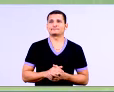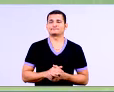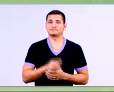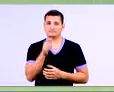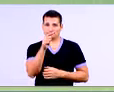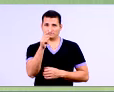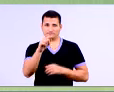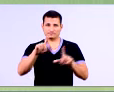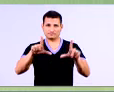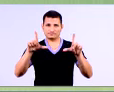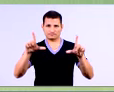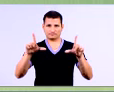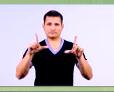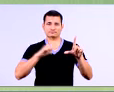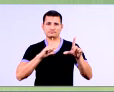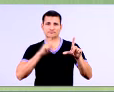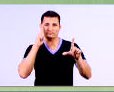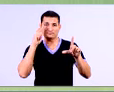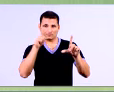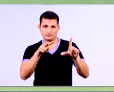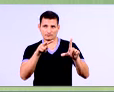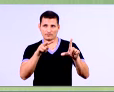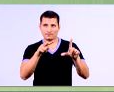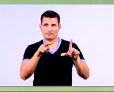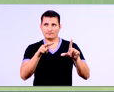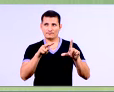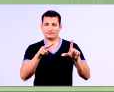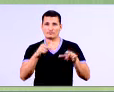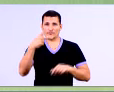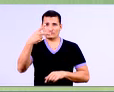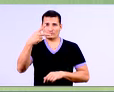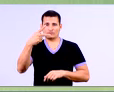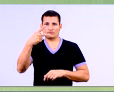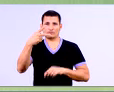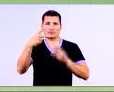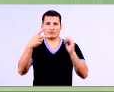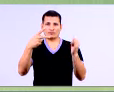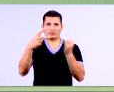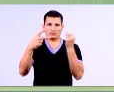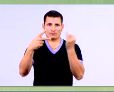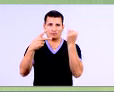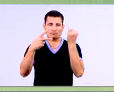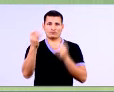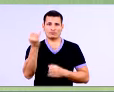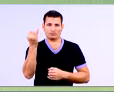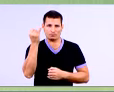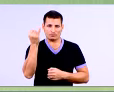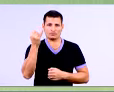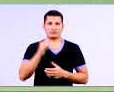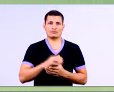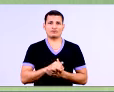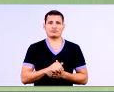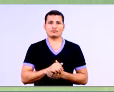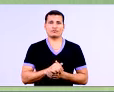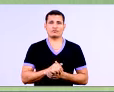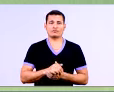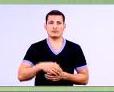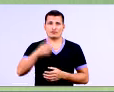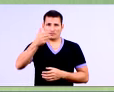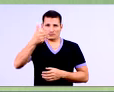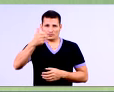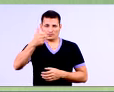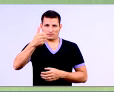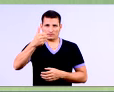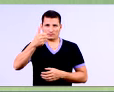Aqui na tela vocês podem ver duas informações importantes. A primeira, que eu estou